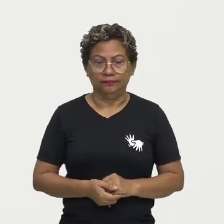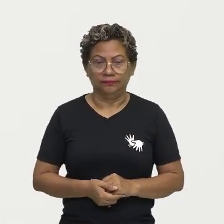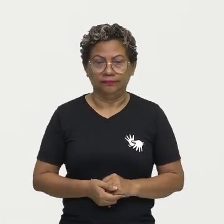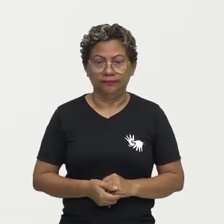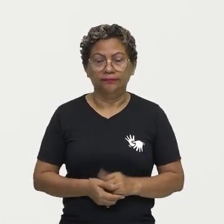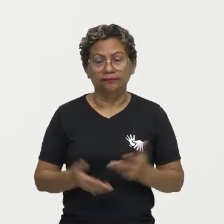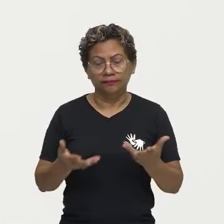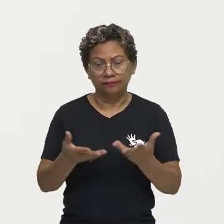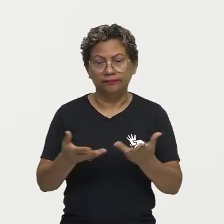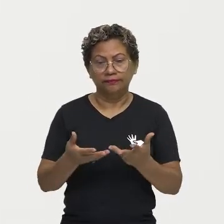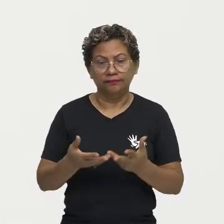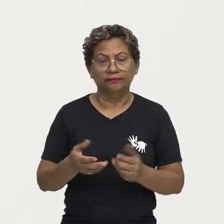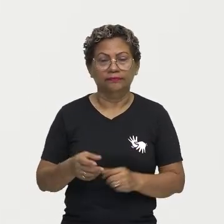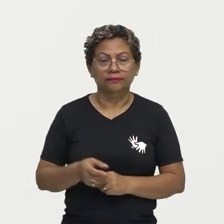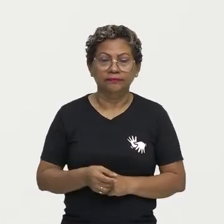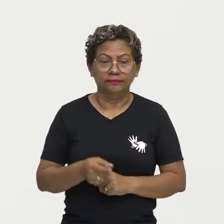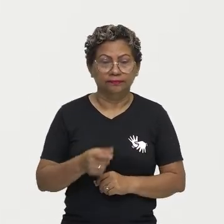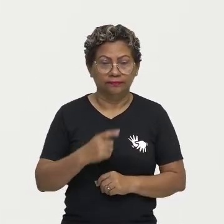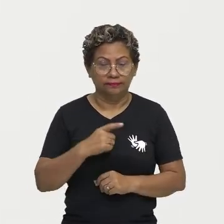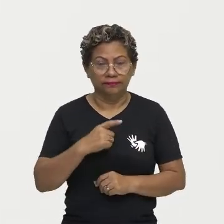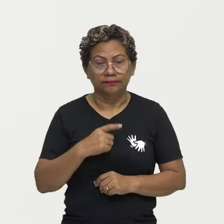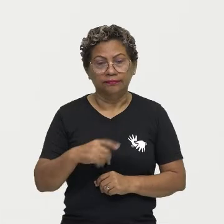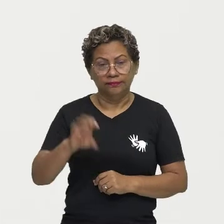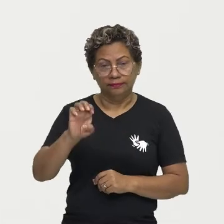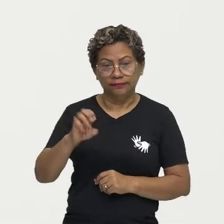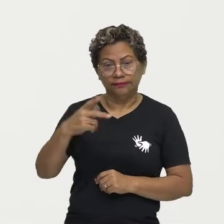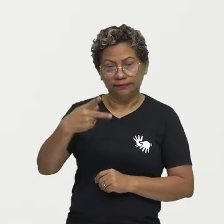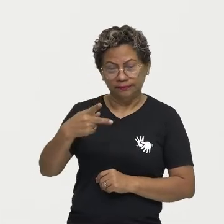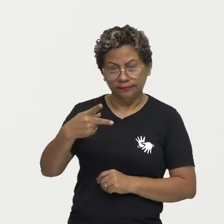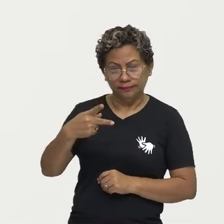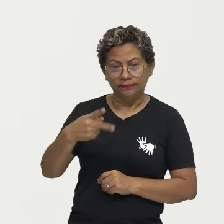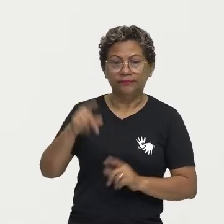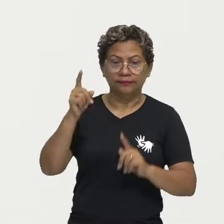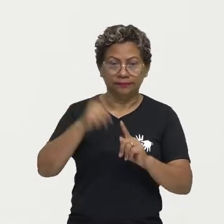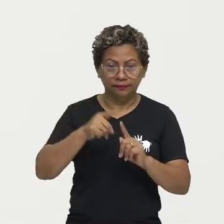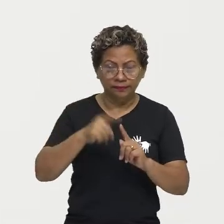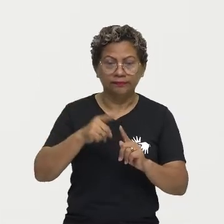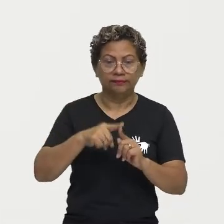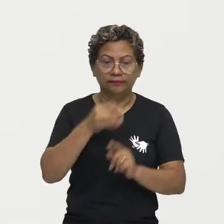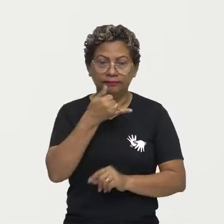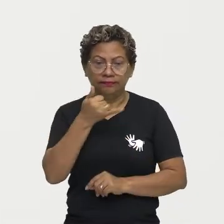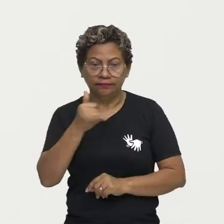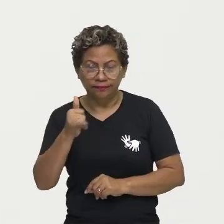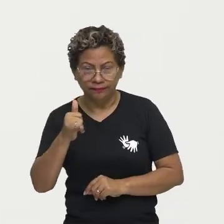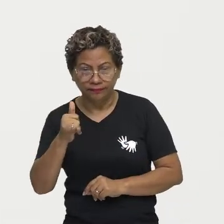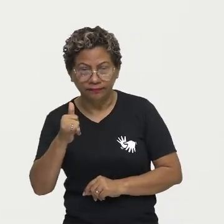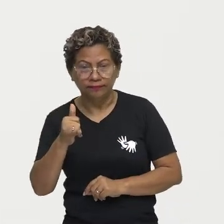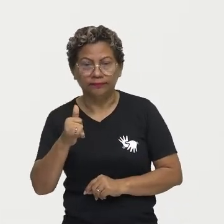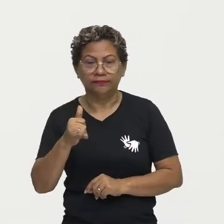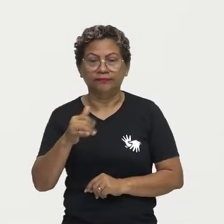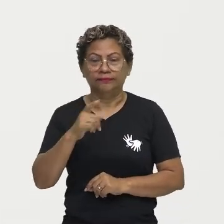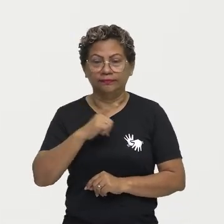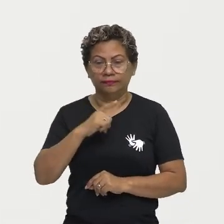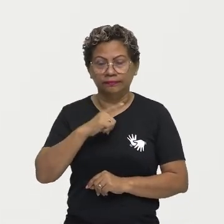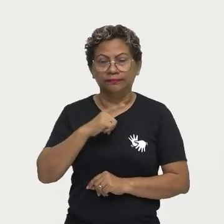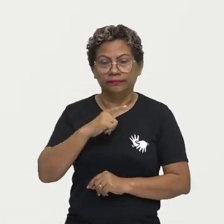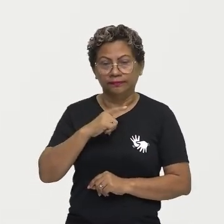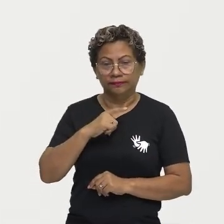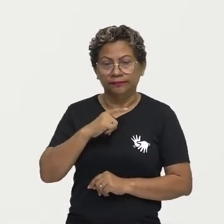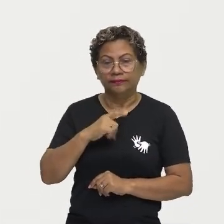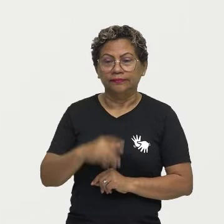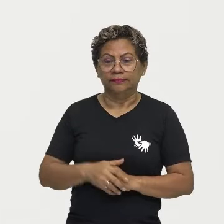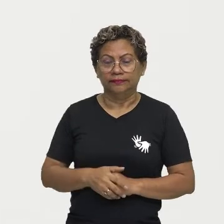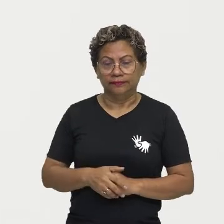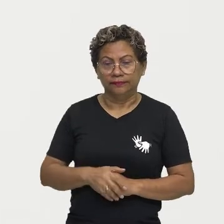E novamente aqui a gente tem que EP vai ser a nossa energia potencial e, lógico, medida em joules. Então essa